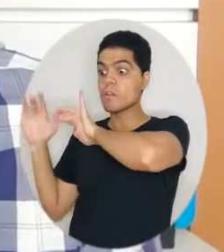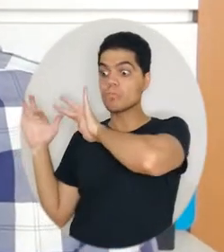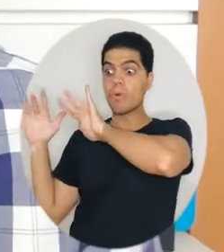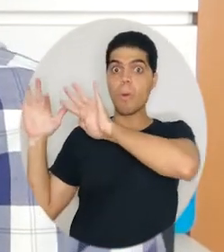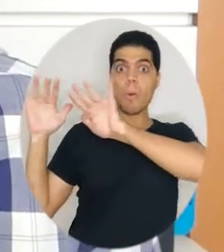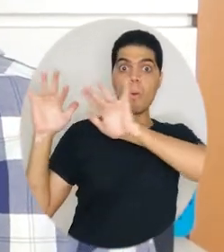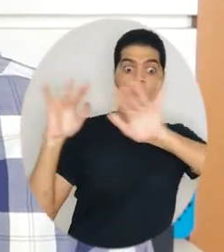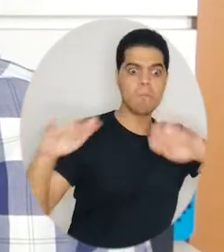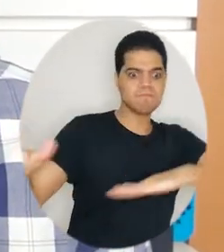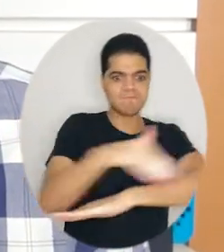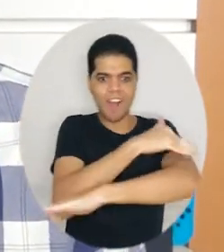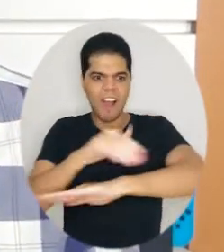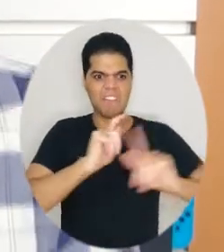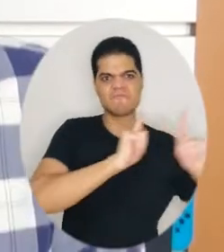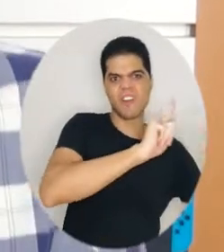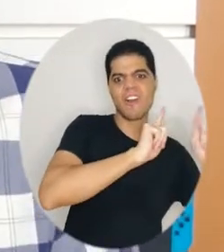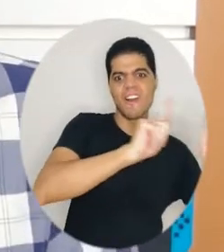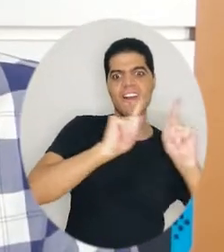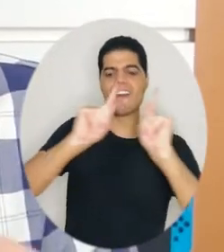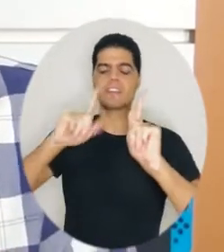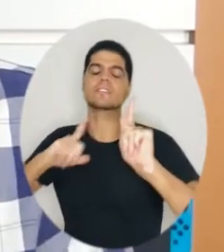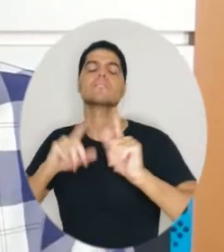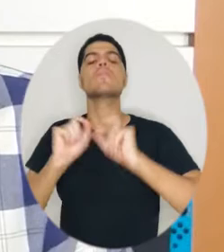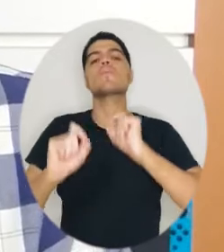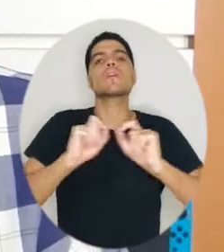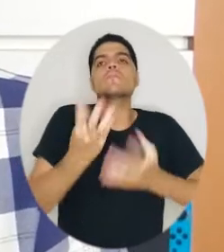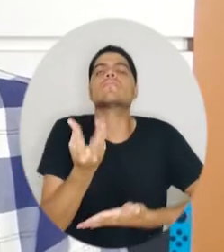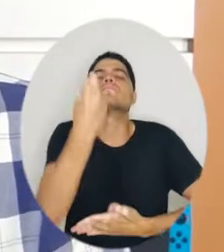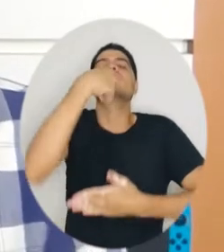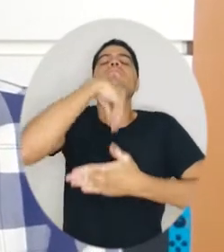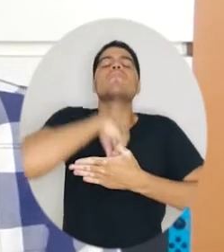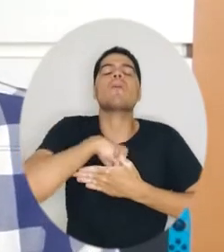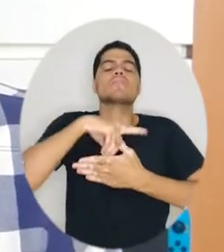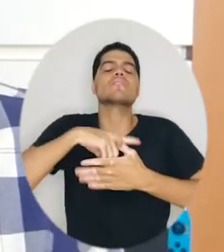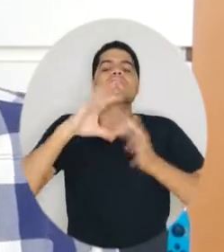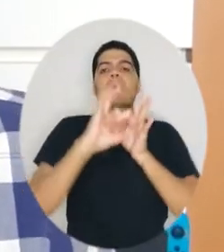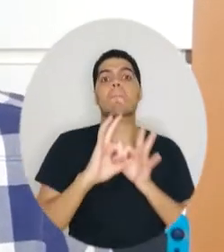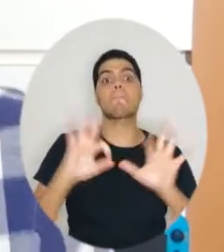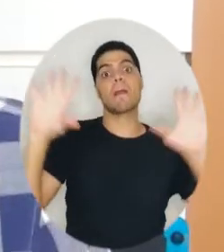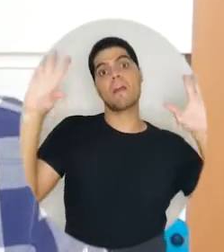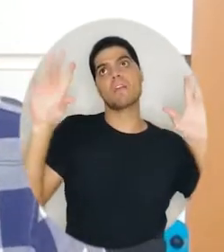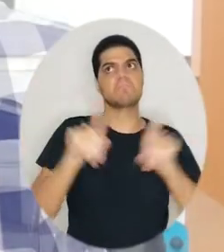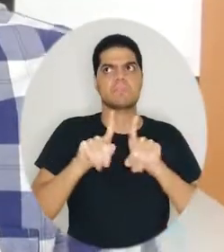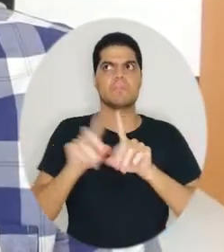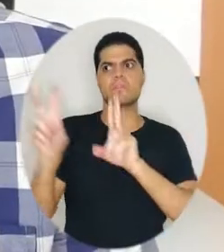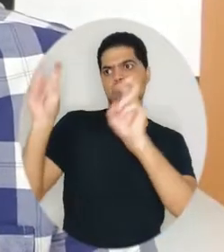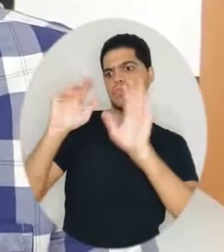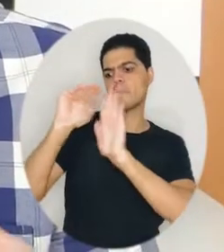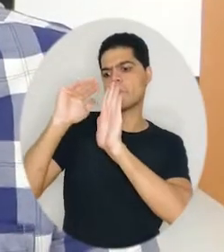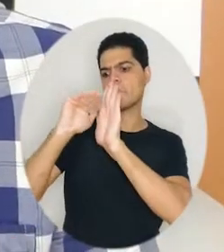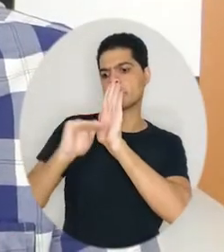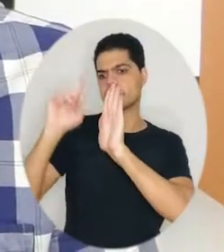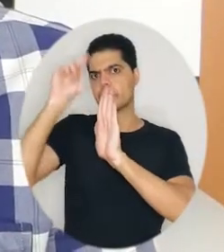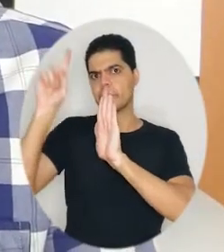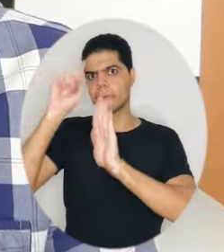essa memória eroica da Independência e ao mesmo tempo que eles incorporem pelo menos parcialmente algumas das ideias do regime e nesse